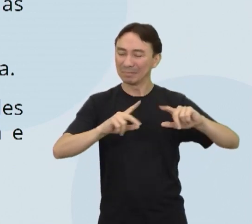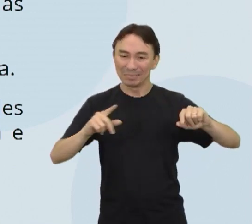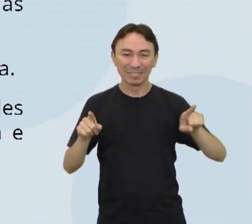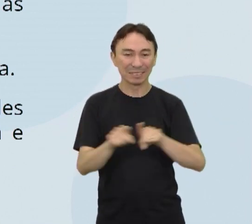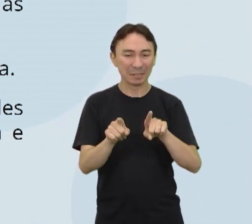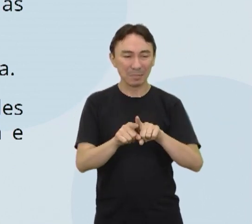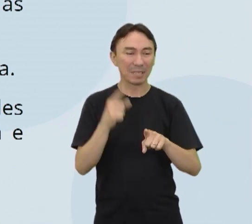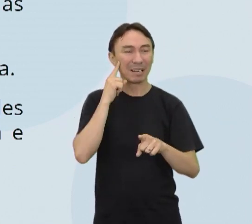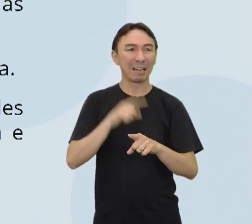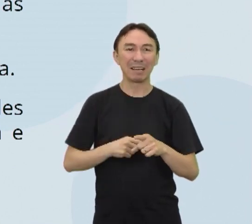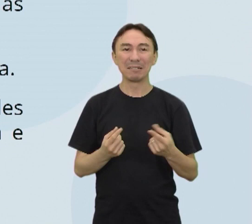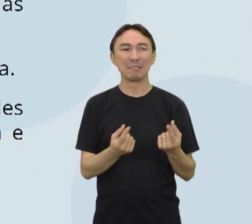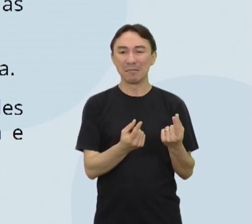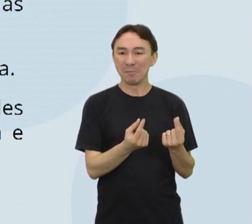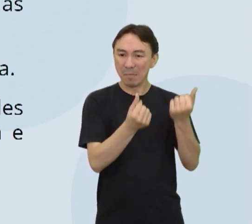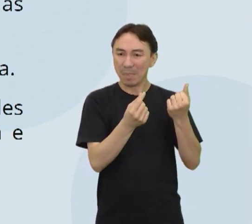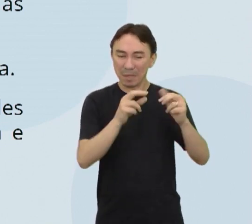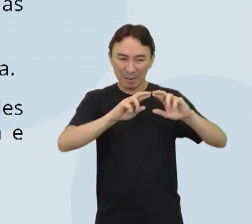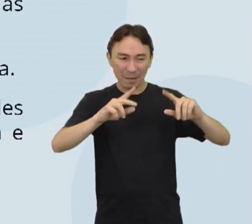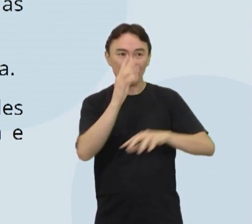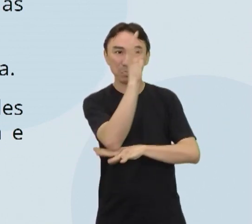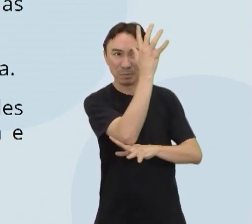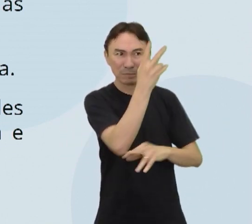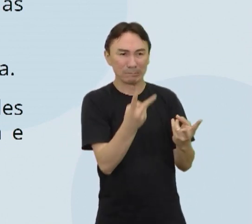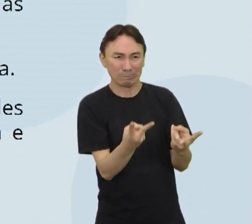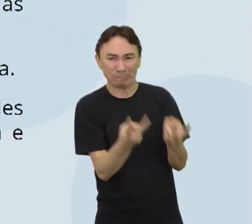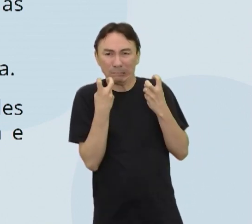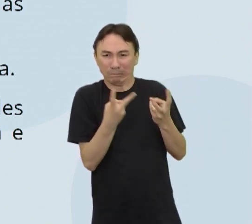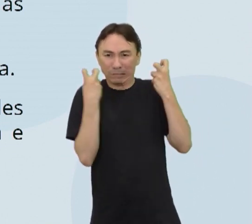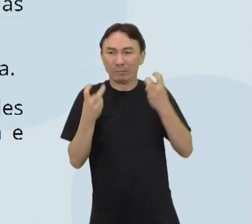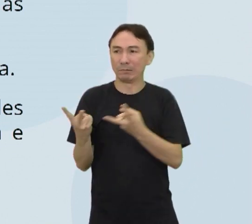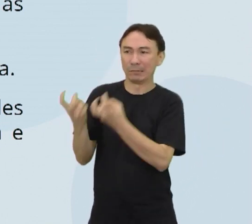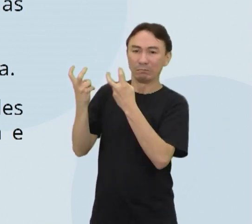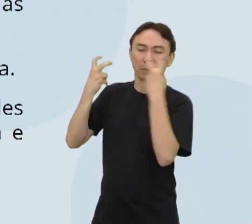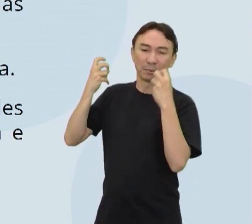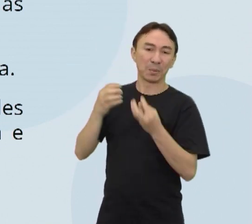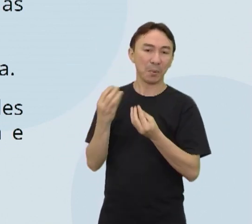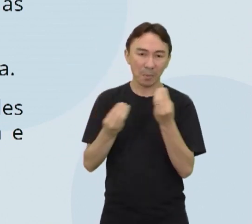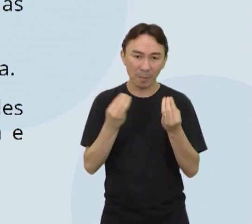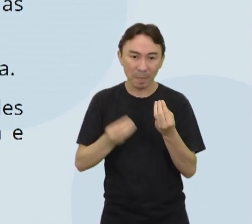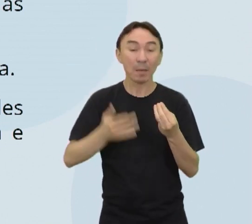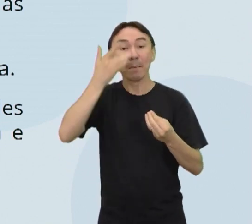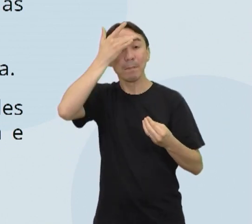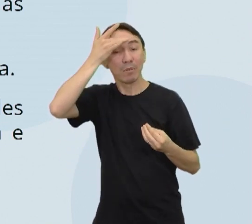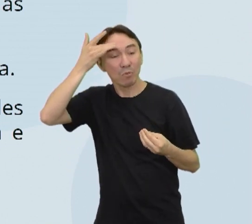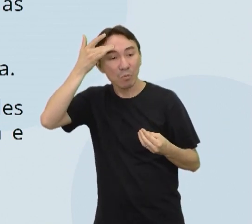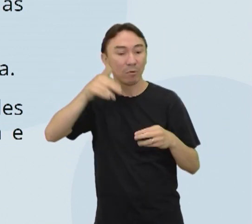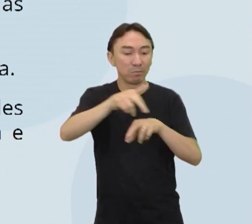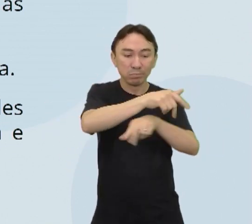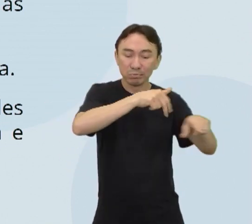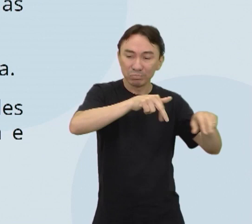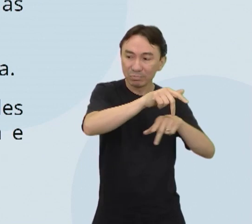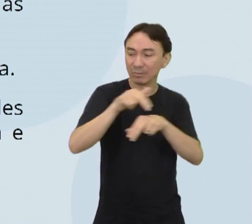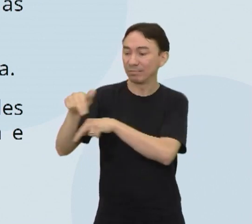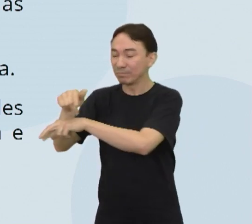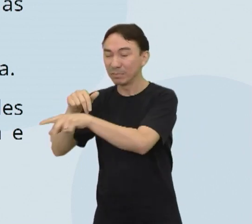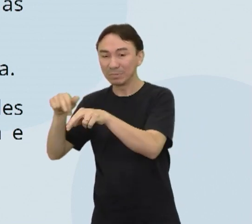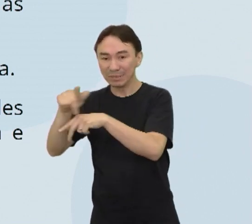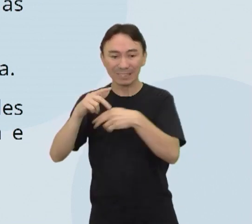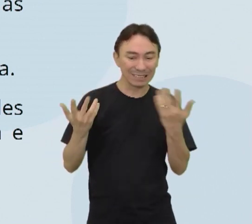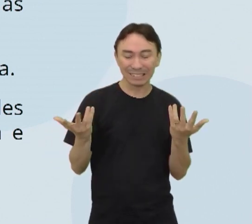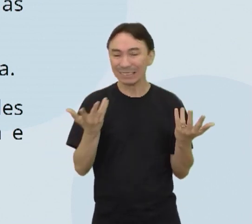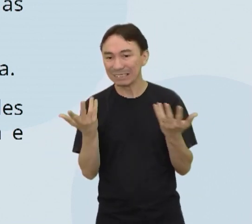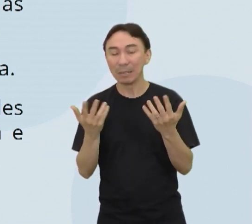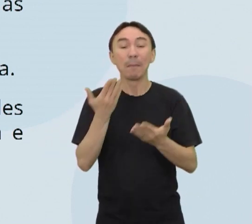e discutir as consequências para as populações desses países e impactos